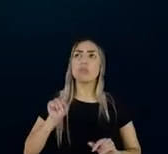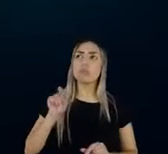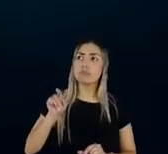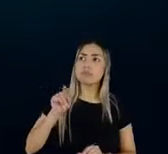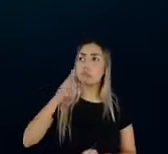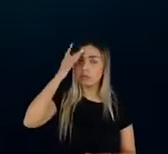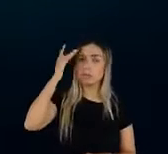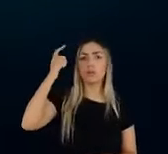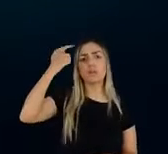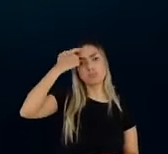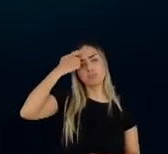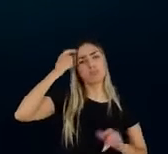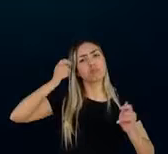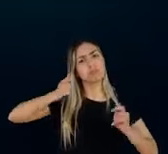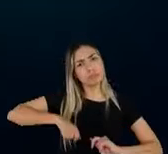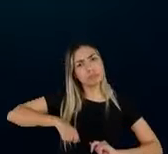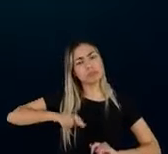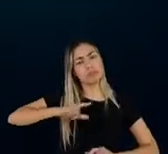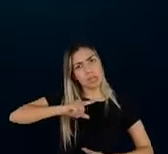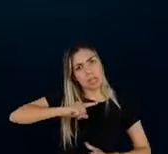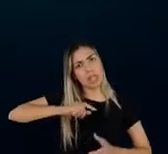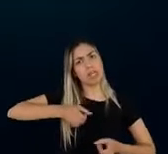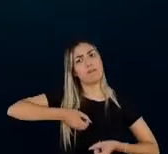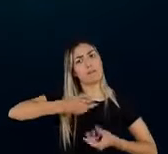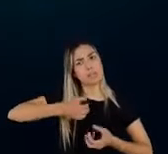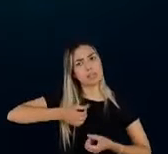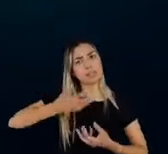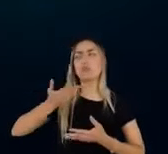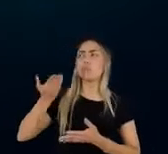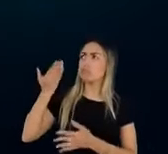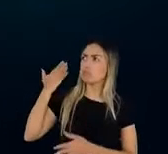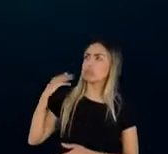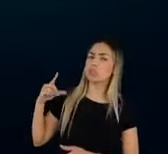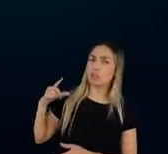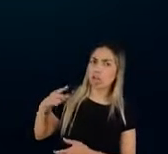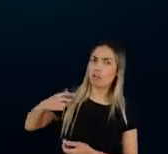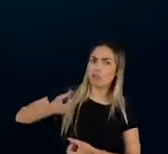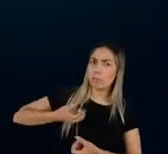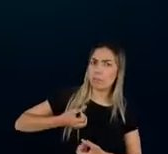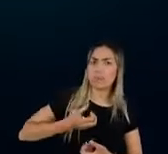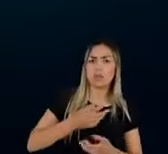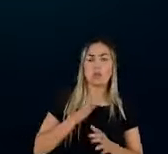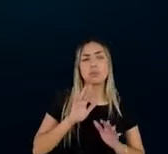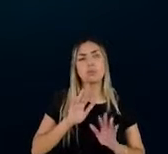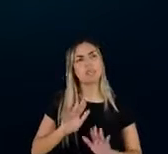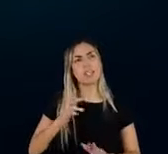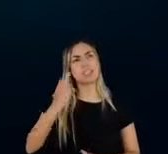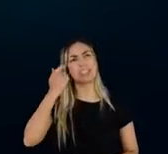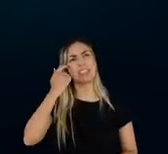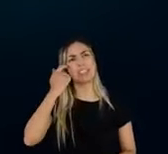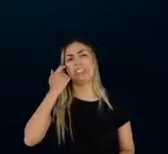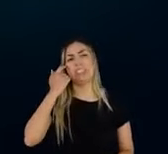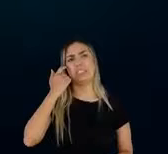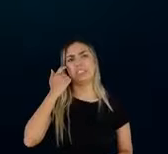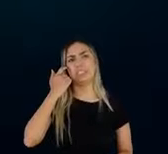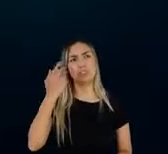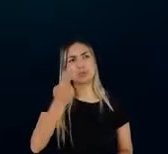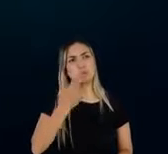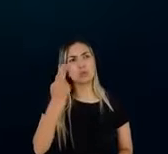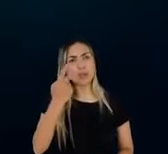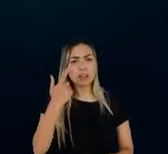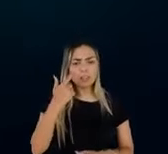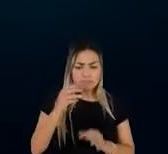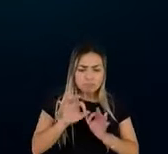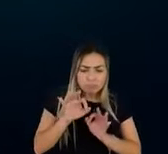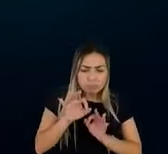competentes mais bem informadas das suas épocas e mesmo assim foram incapazes de enxergar um palmo na